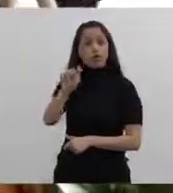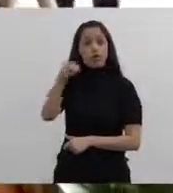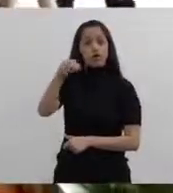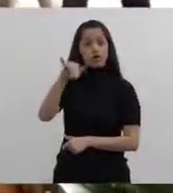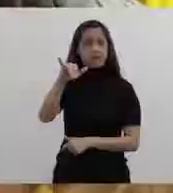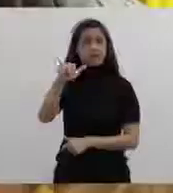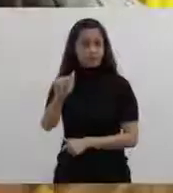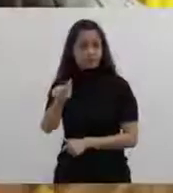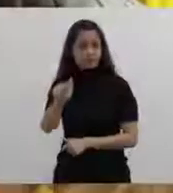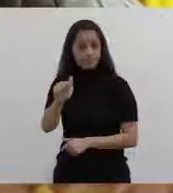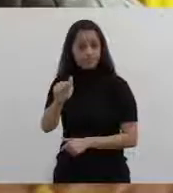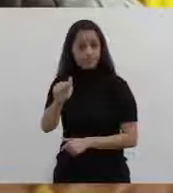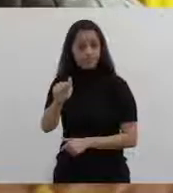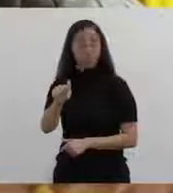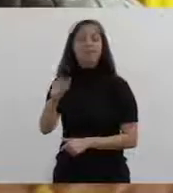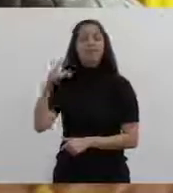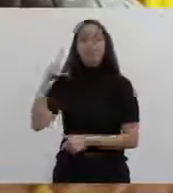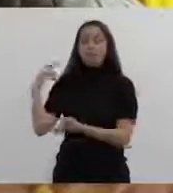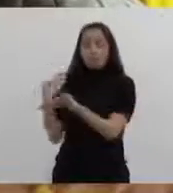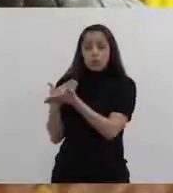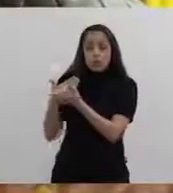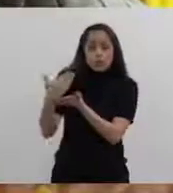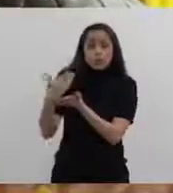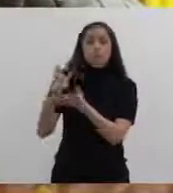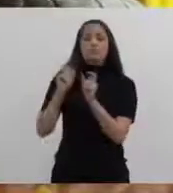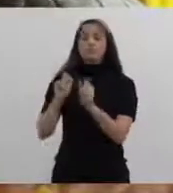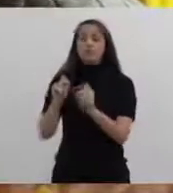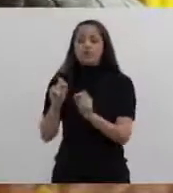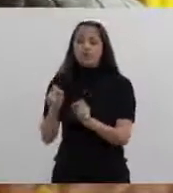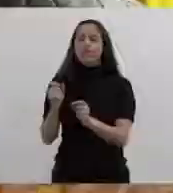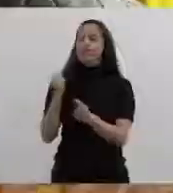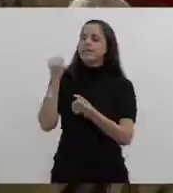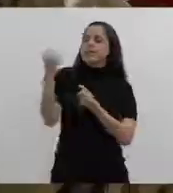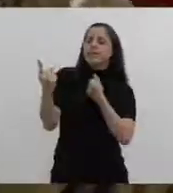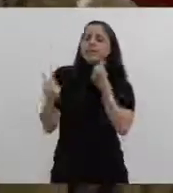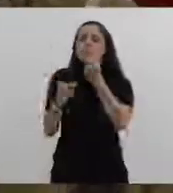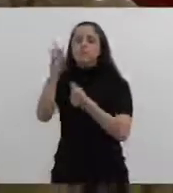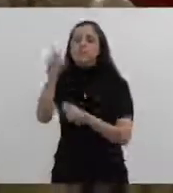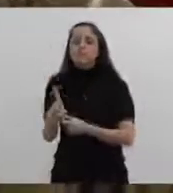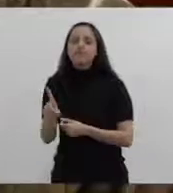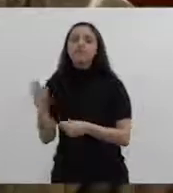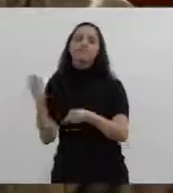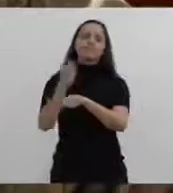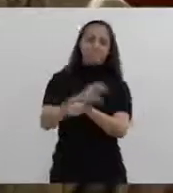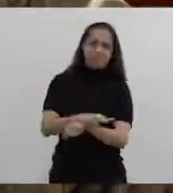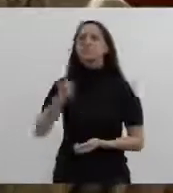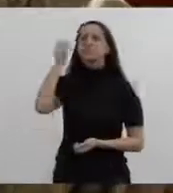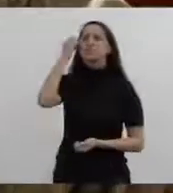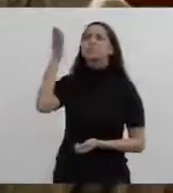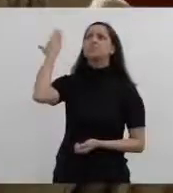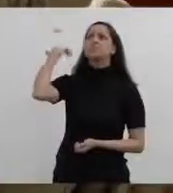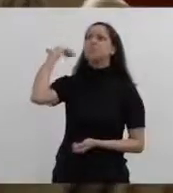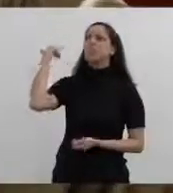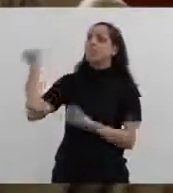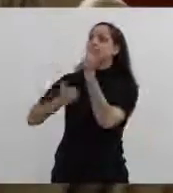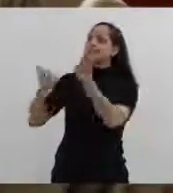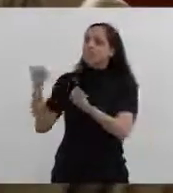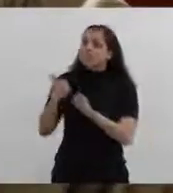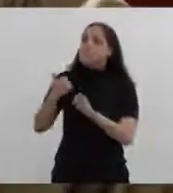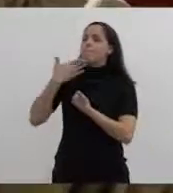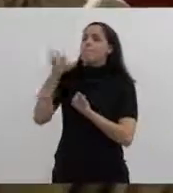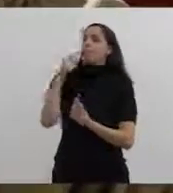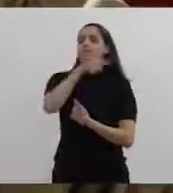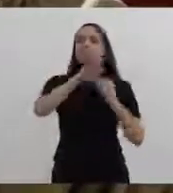em 1990 e desde então houve casos esporádicos. Luiz não lembra exatamente quem me recomendou esse